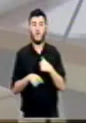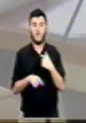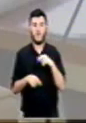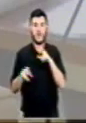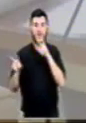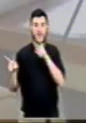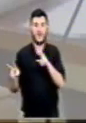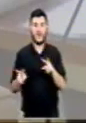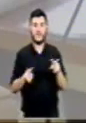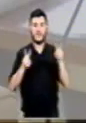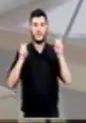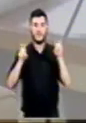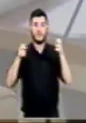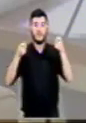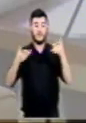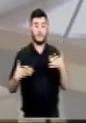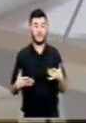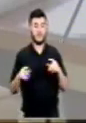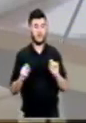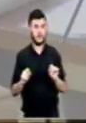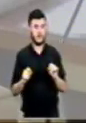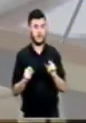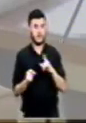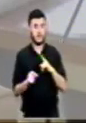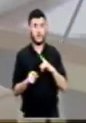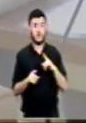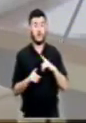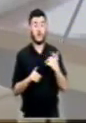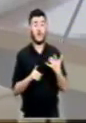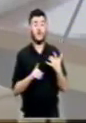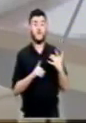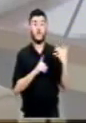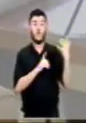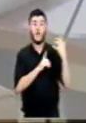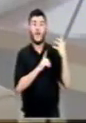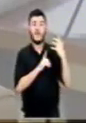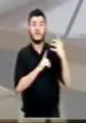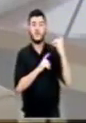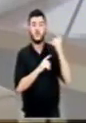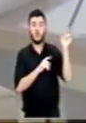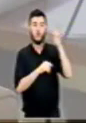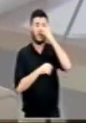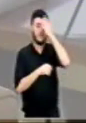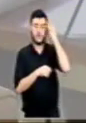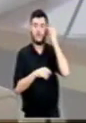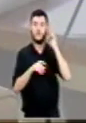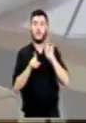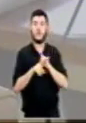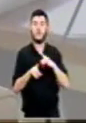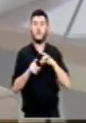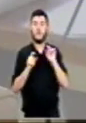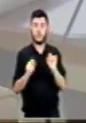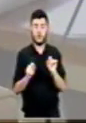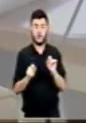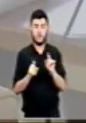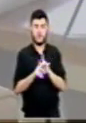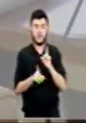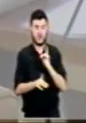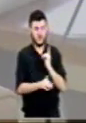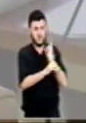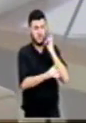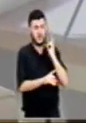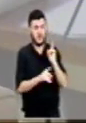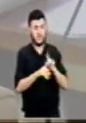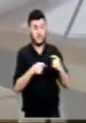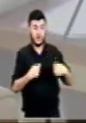a pedido e influência de outrem. Conquanto, digo, não seja identificado com precisão o possível